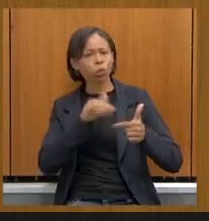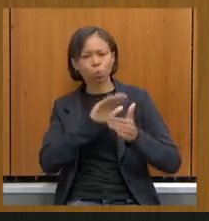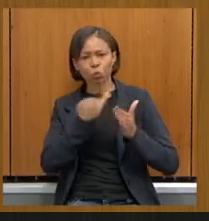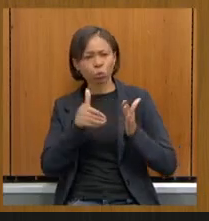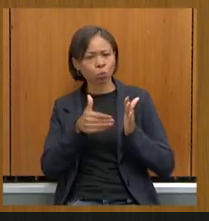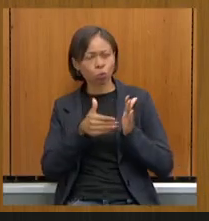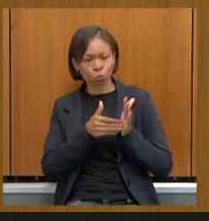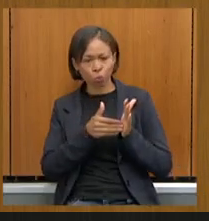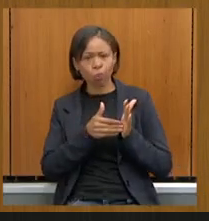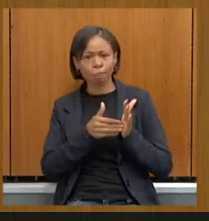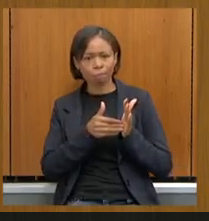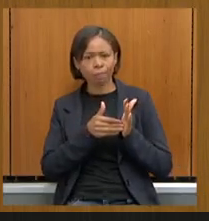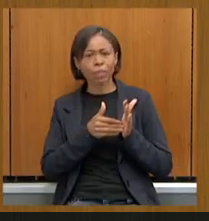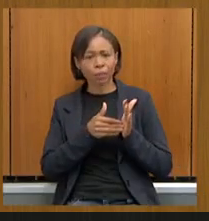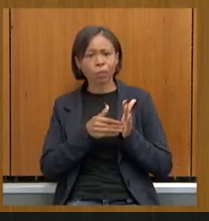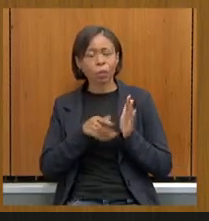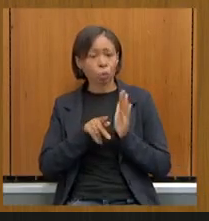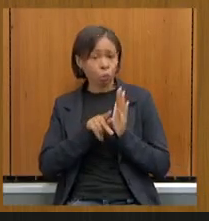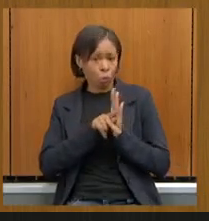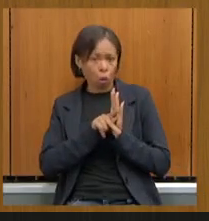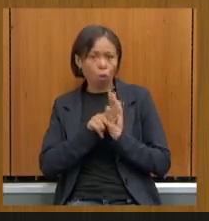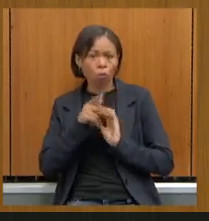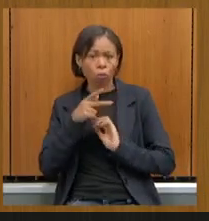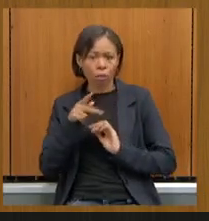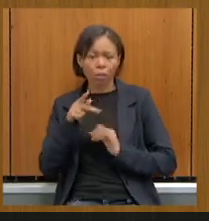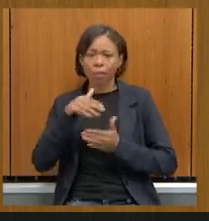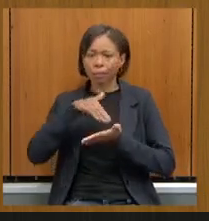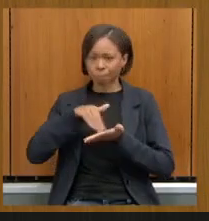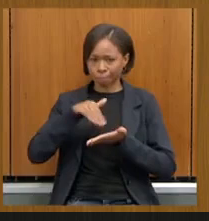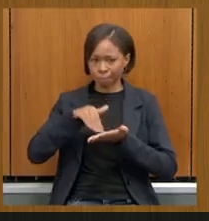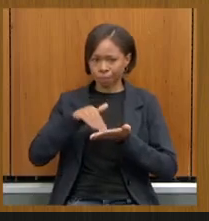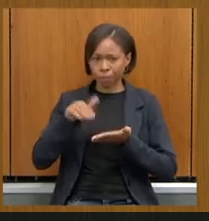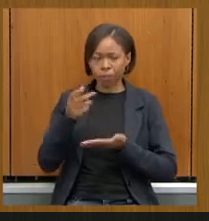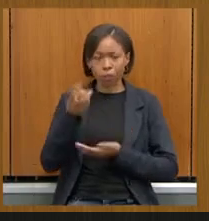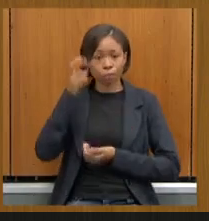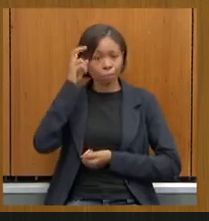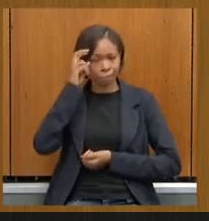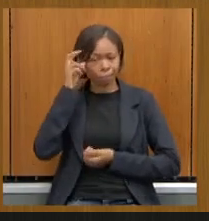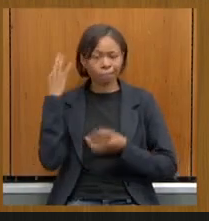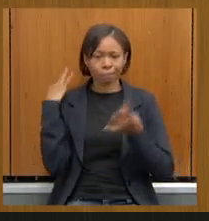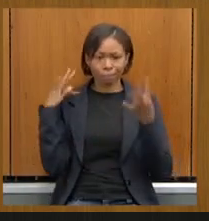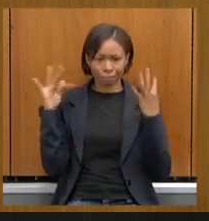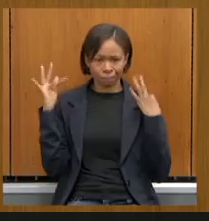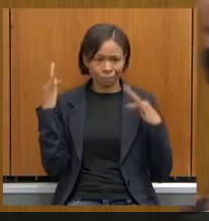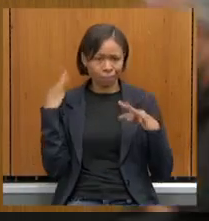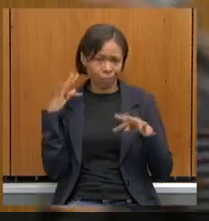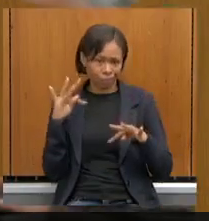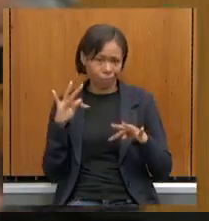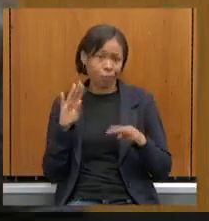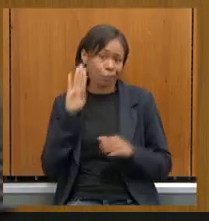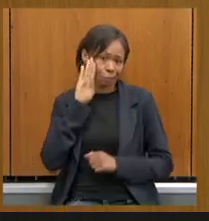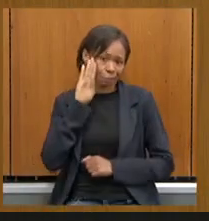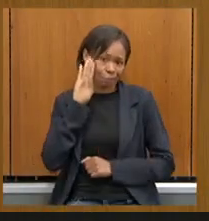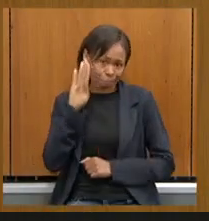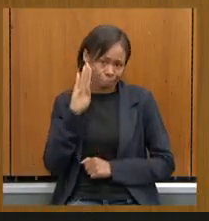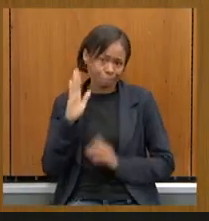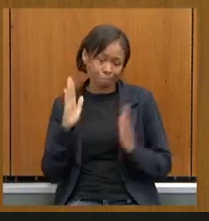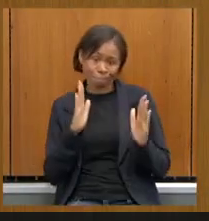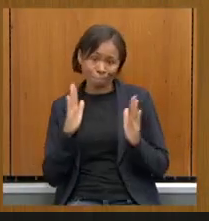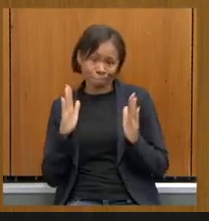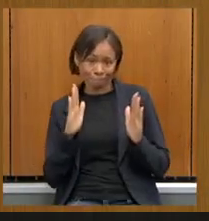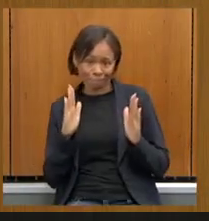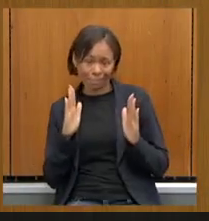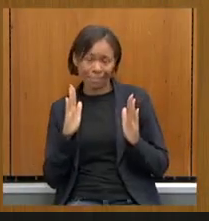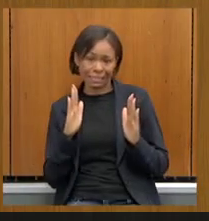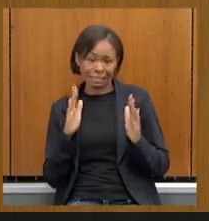sendo realizado pela Secretaria de Cultura e Turismo, e principalmente nesse momento de grandes desafios. Então,